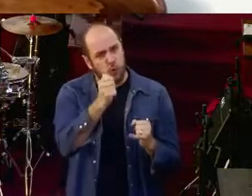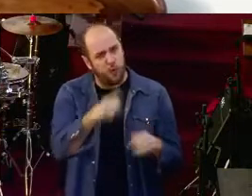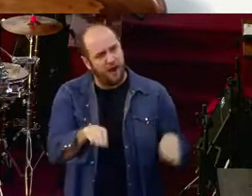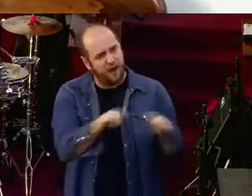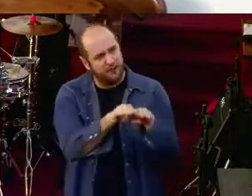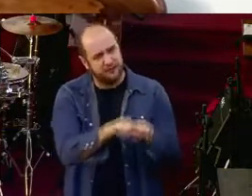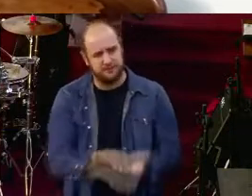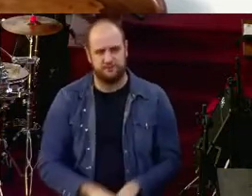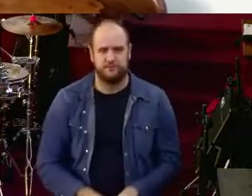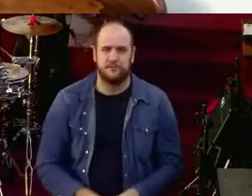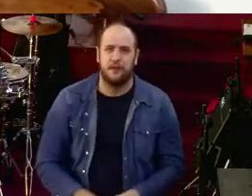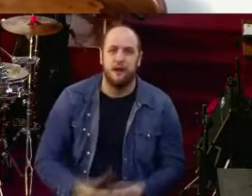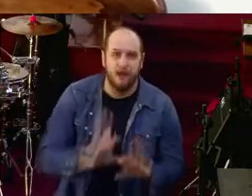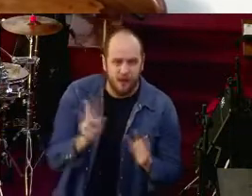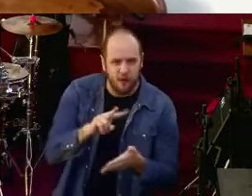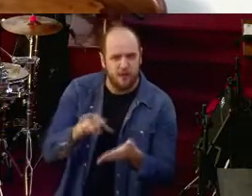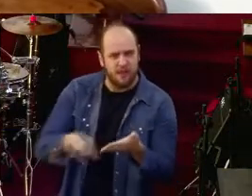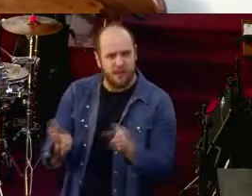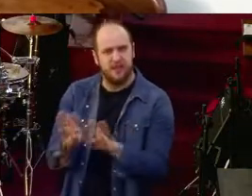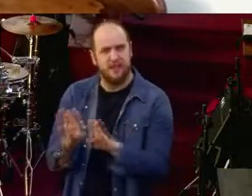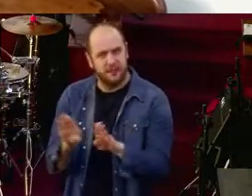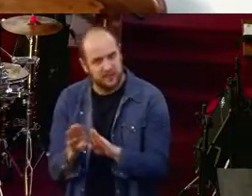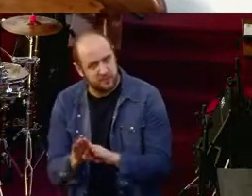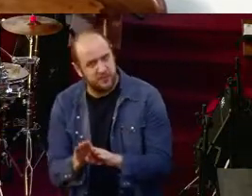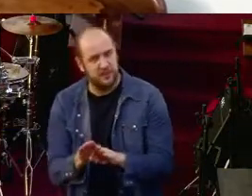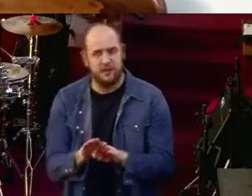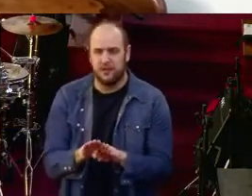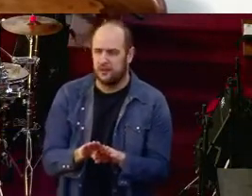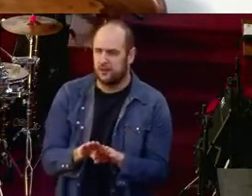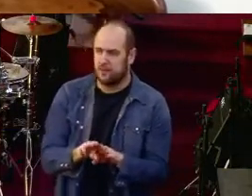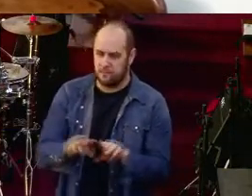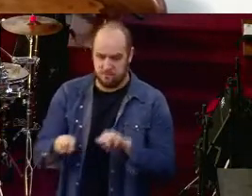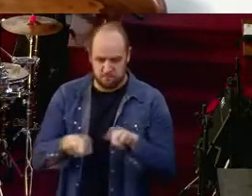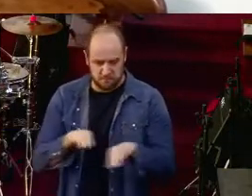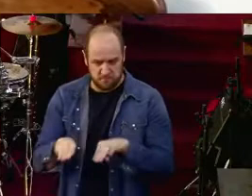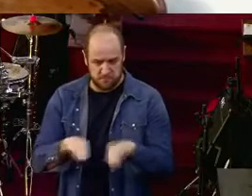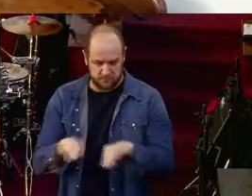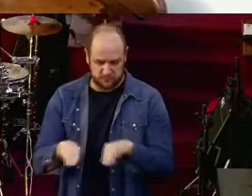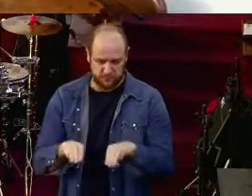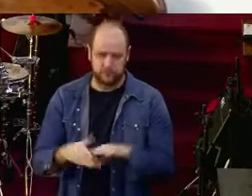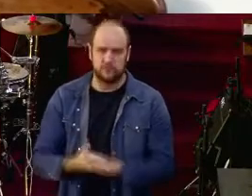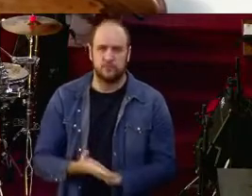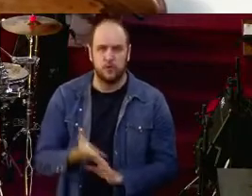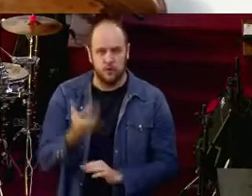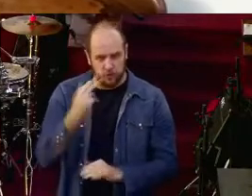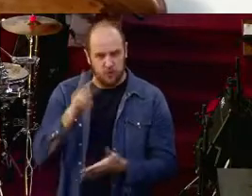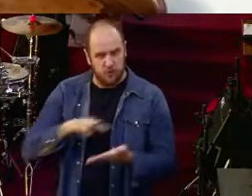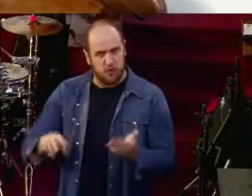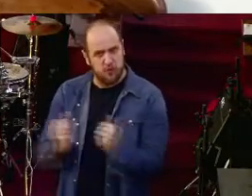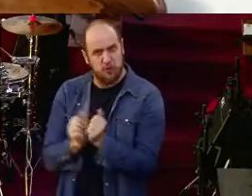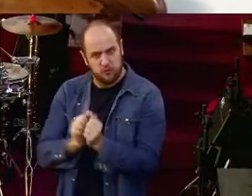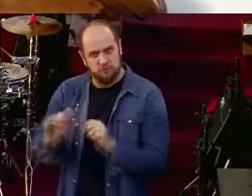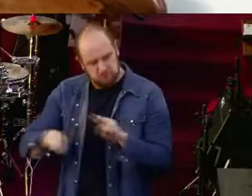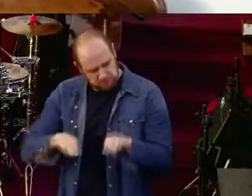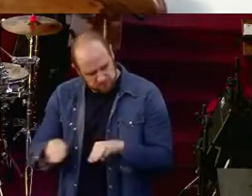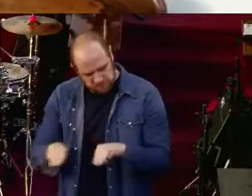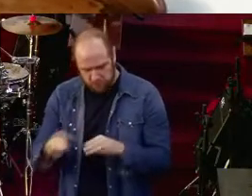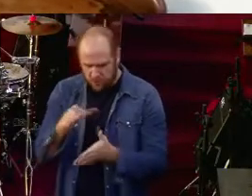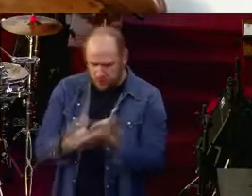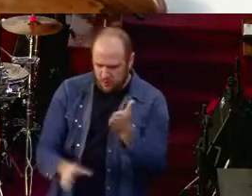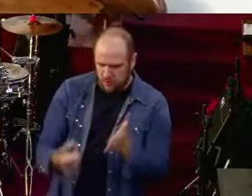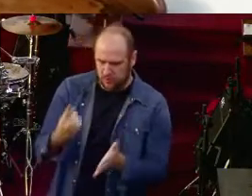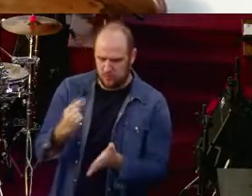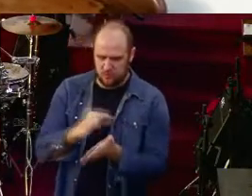a abrir também no livro de Marcos. Abra comigo, por favor. Marcos, capítulo